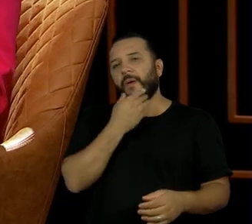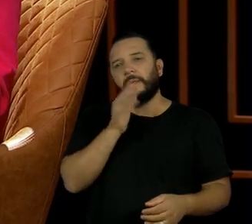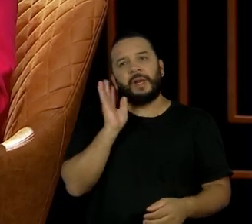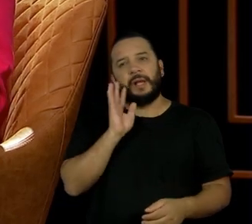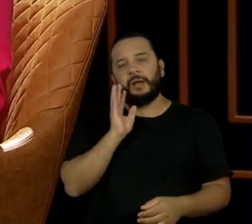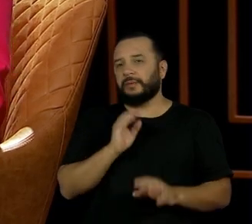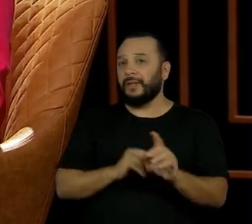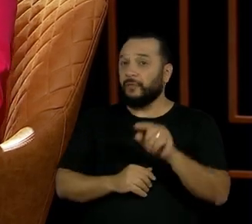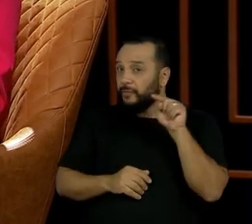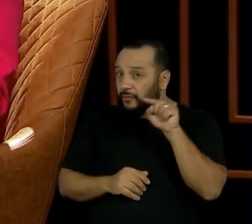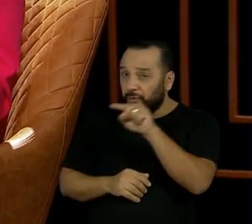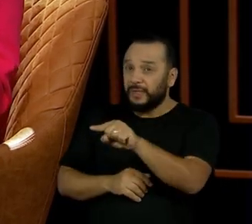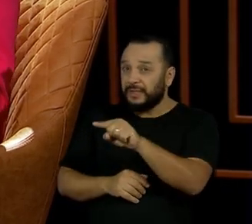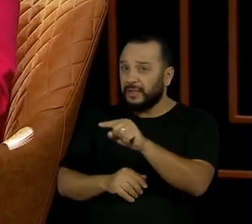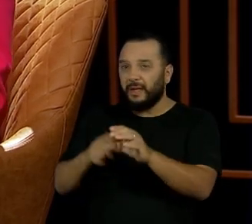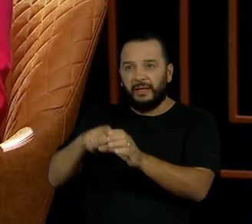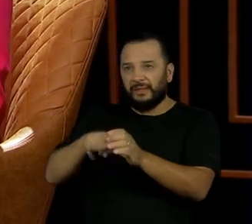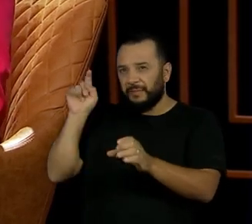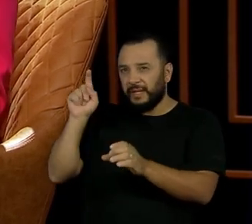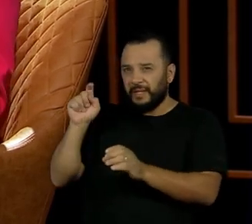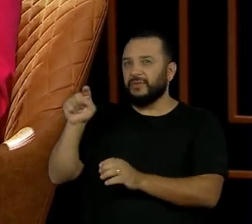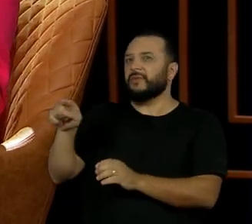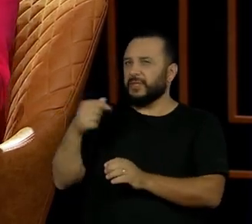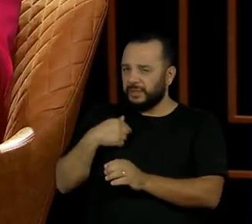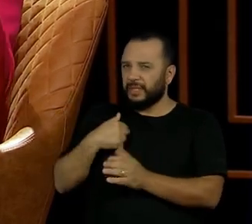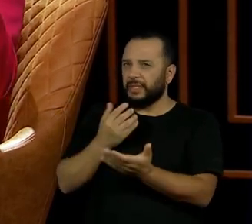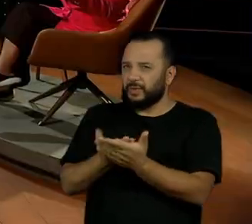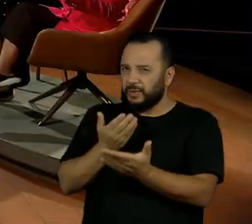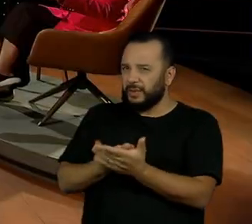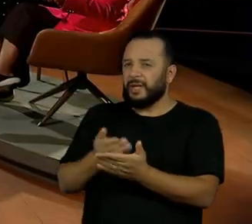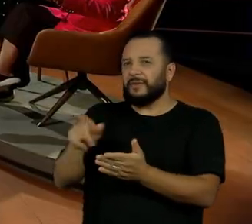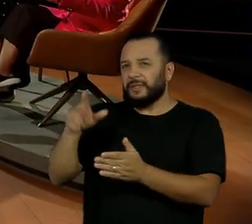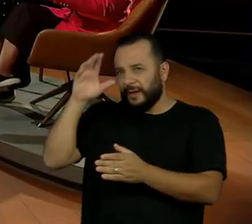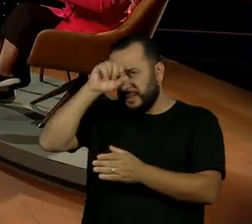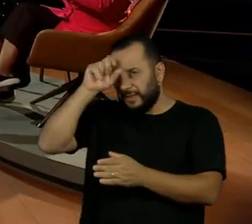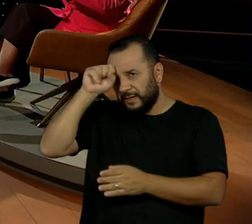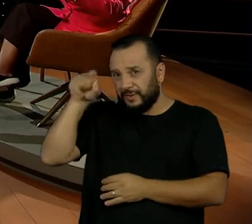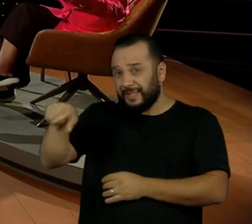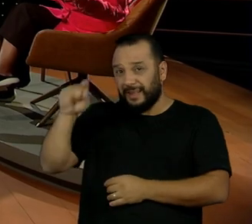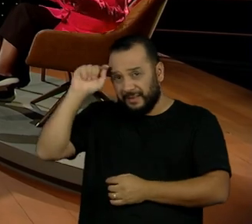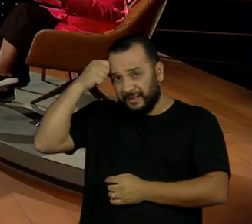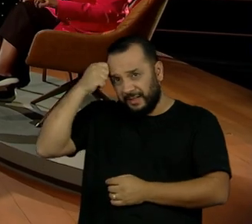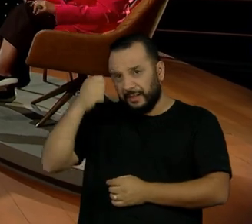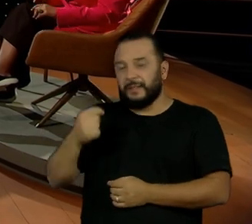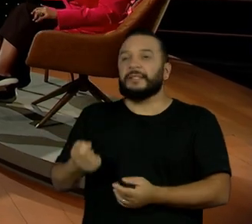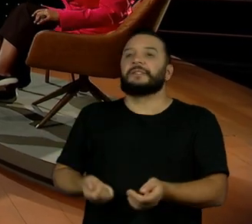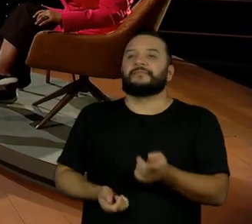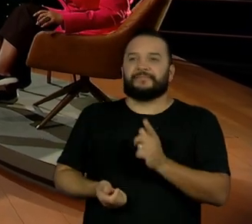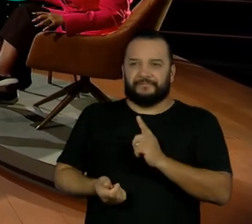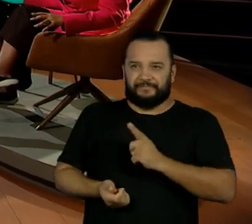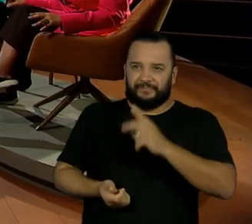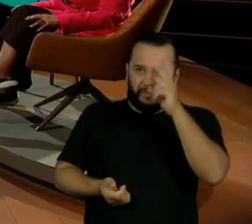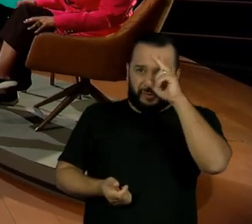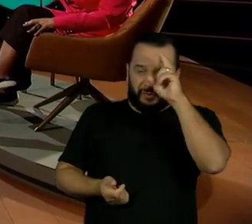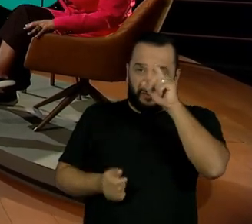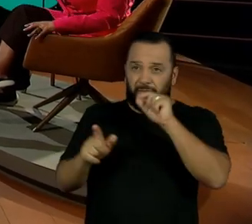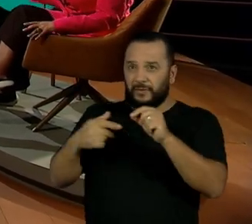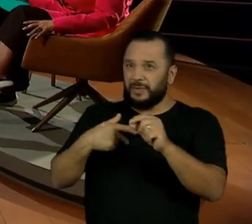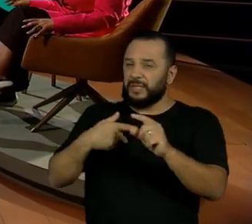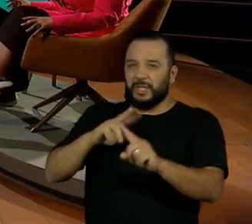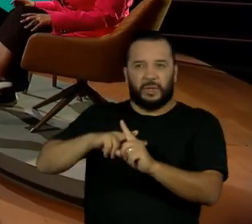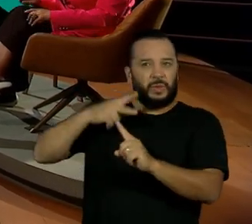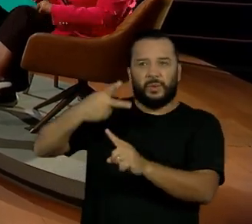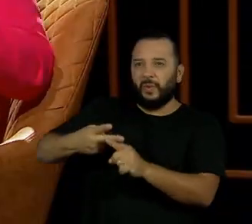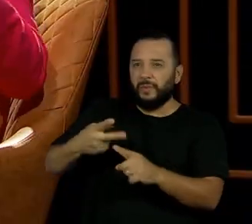você depende de você você que vai fazer sua vida e você é negra e Sempre tem aquela história faça duas vezes mais